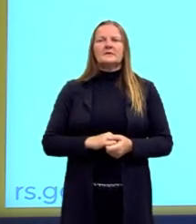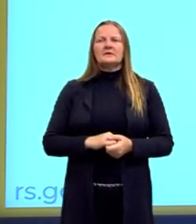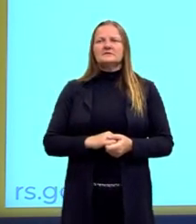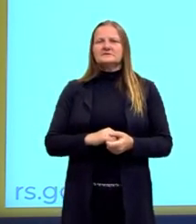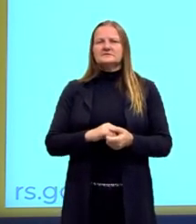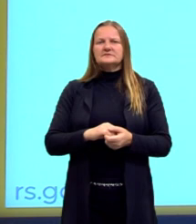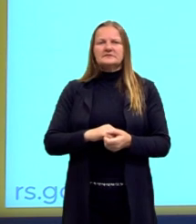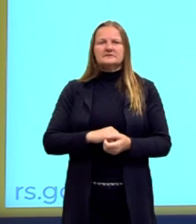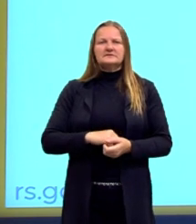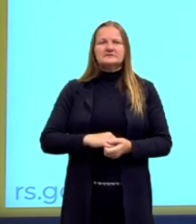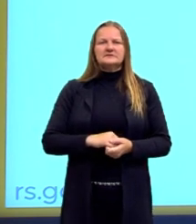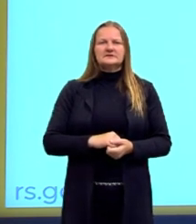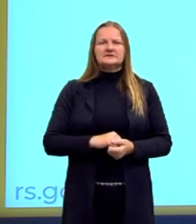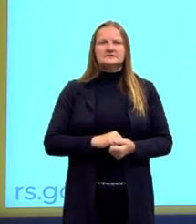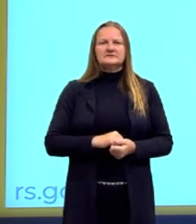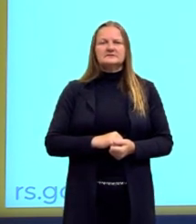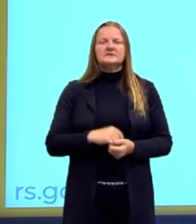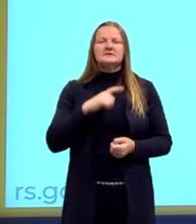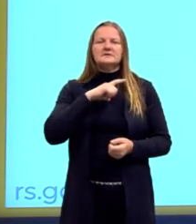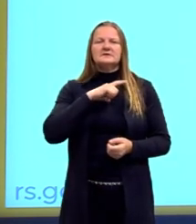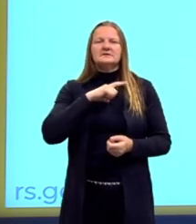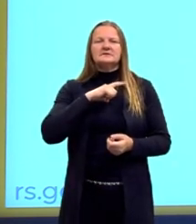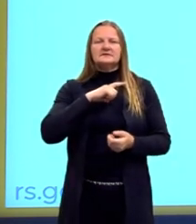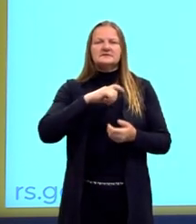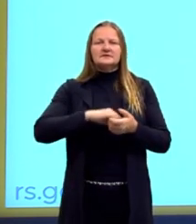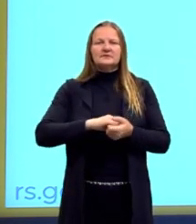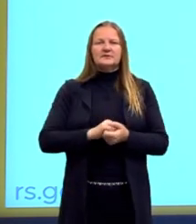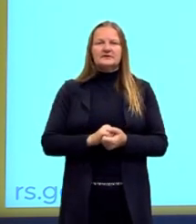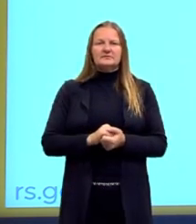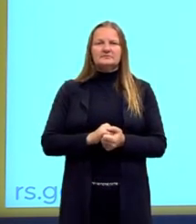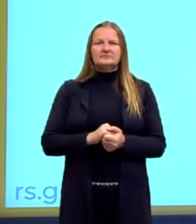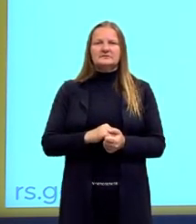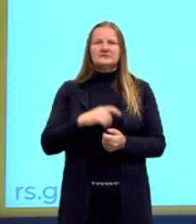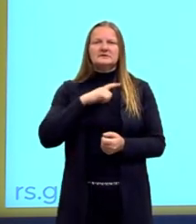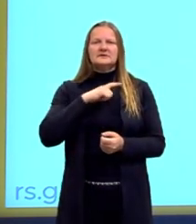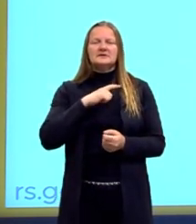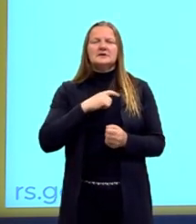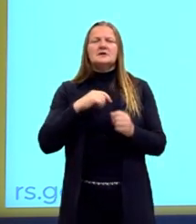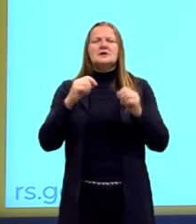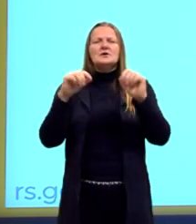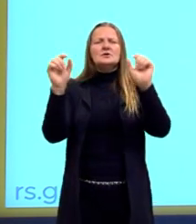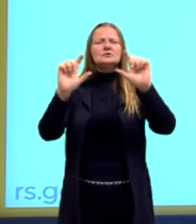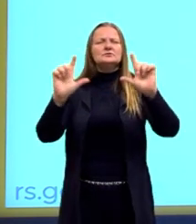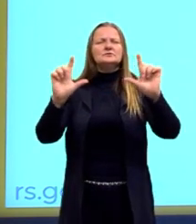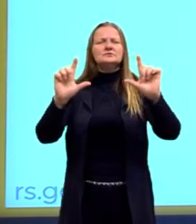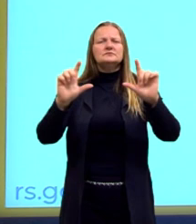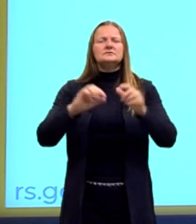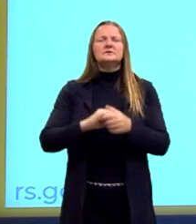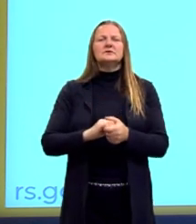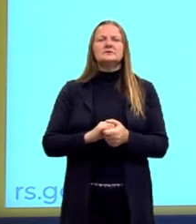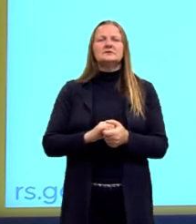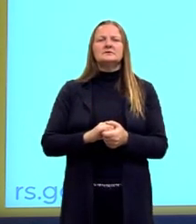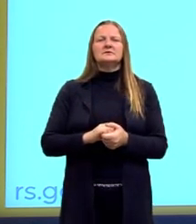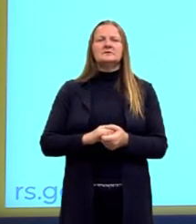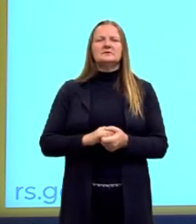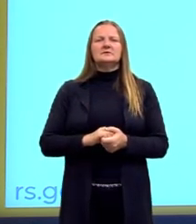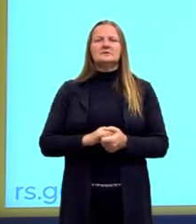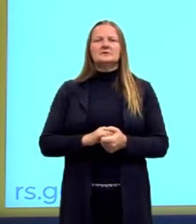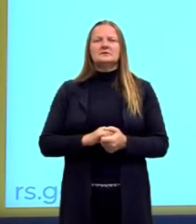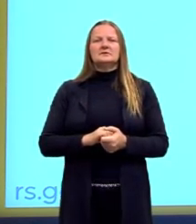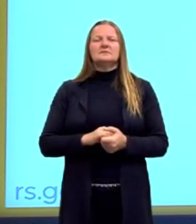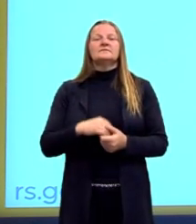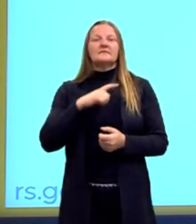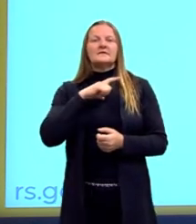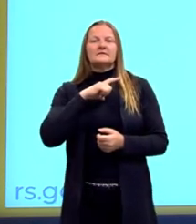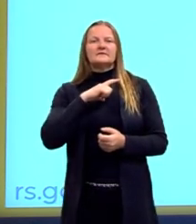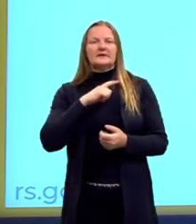letras das músicas e quantas coisas nos dizem olha as telas Olha o cinema é comunicativo realizada por meio